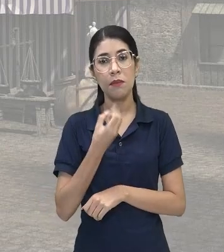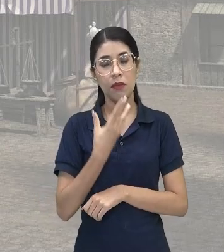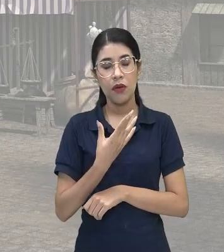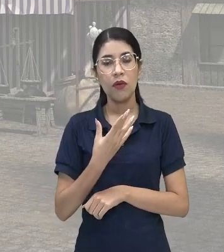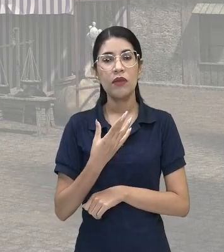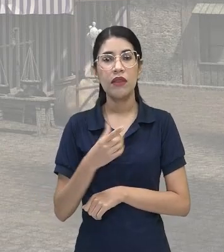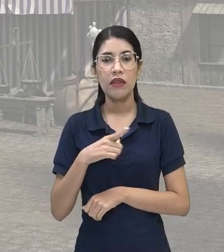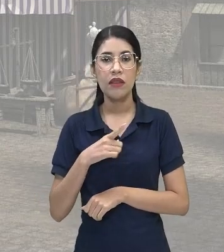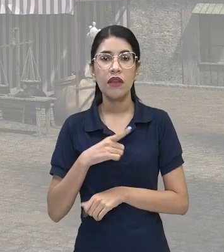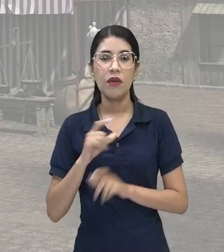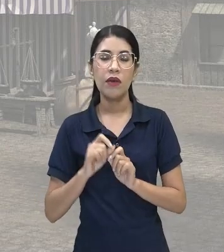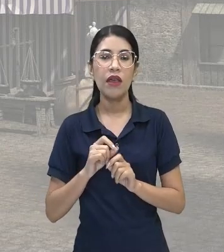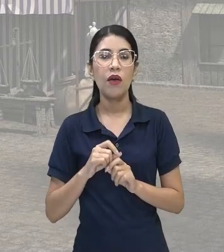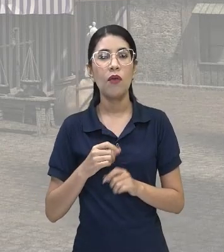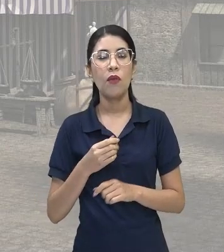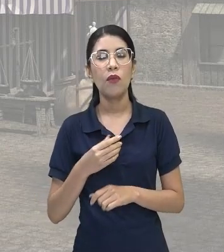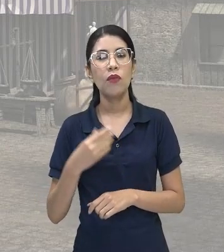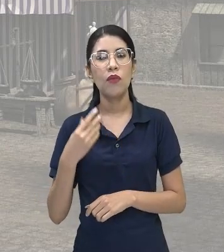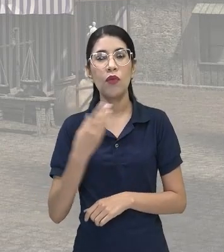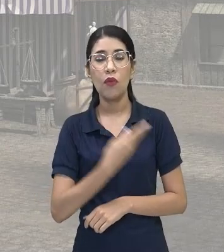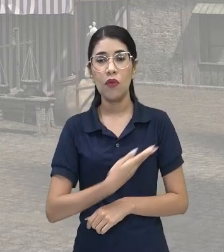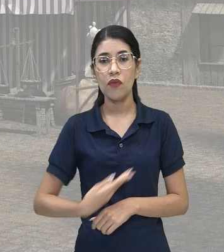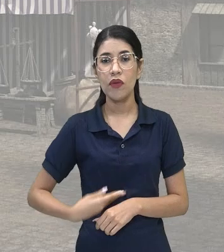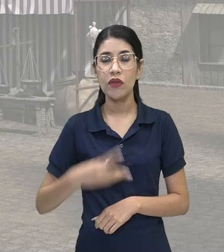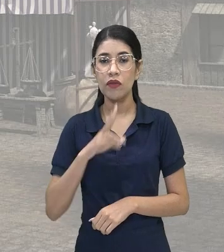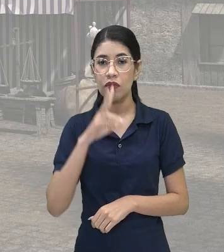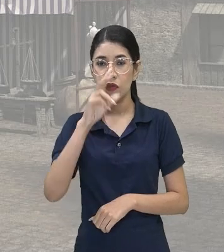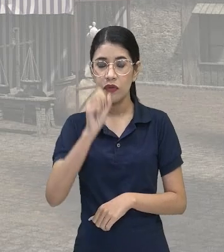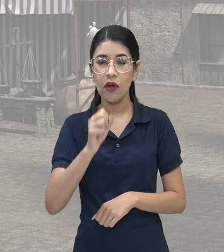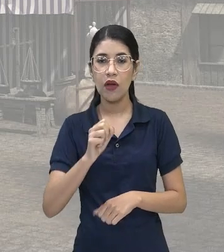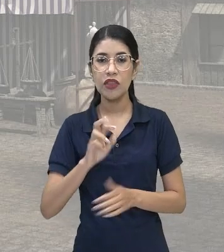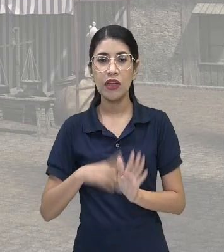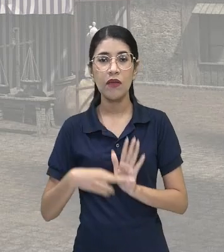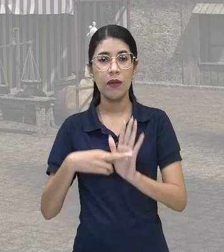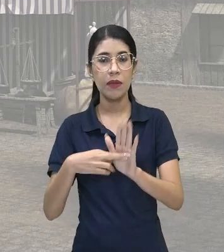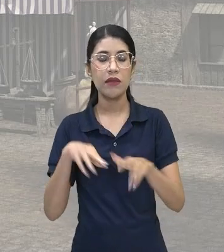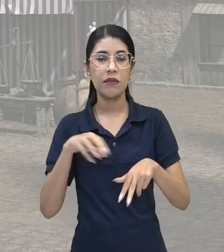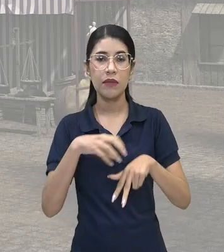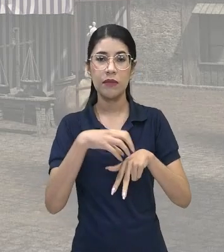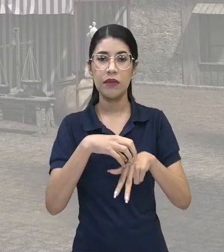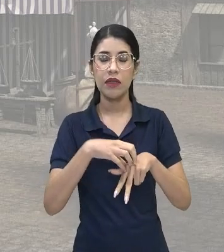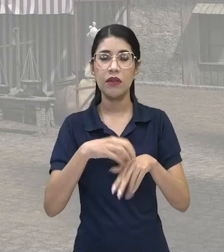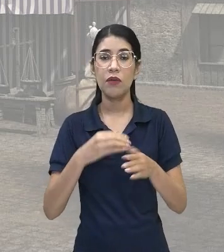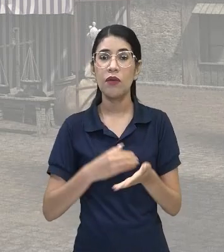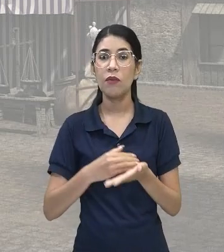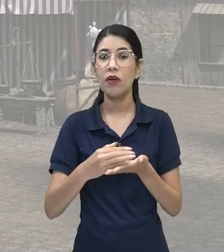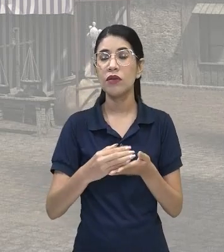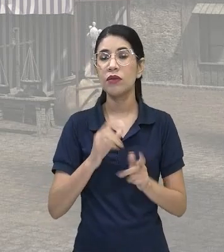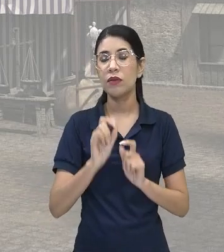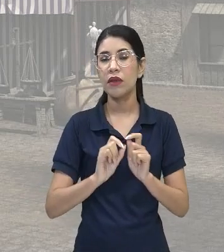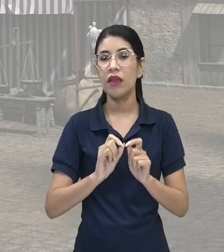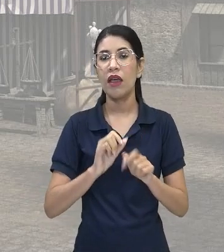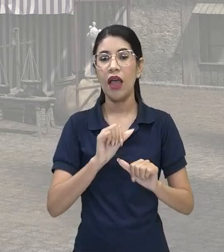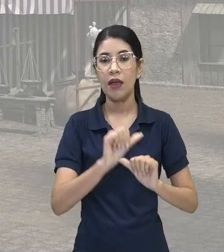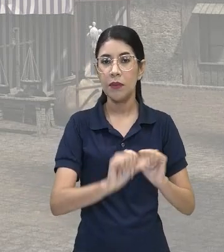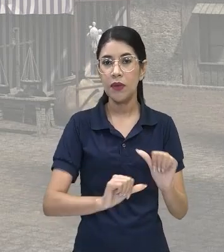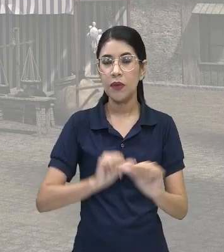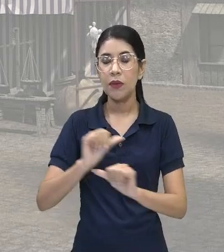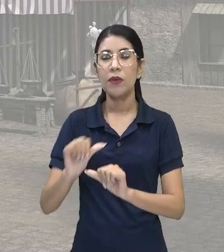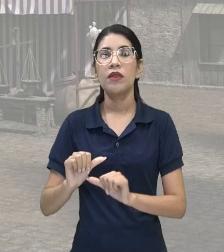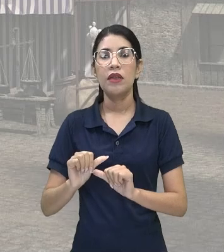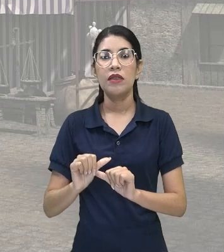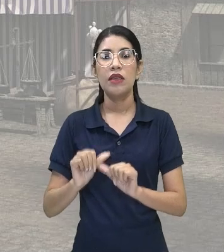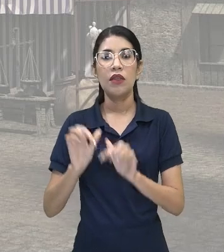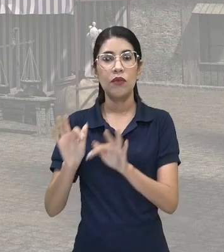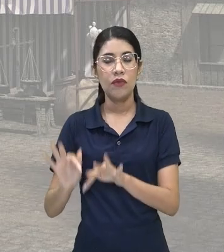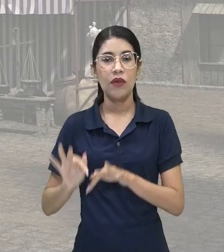um Estado forte na figura de um rei. Então a gente vai ver que começa a transição do mundo feudal, onde o